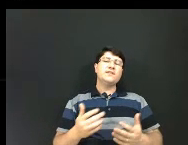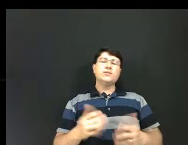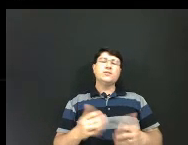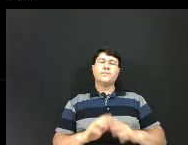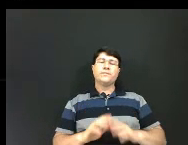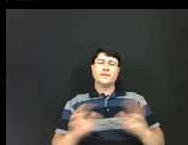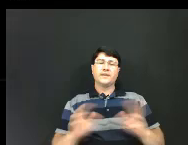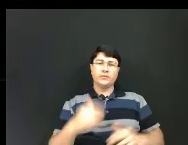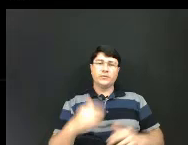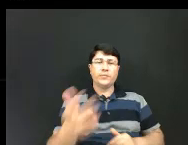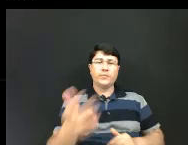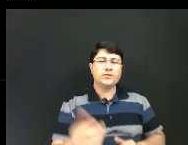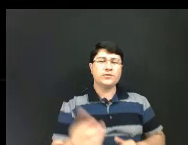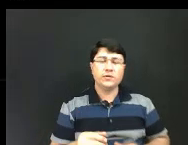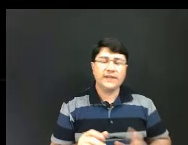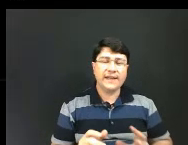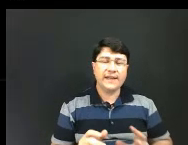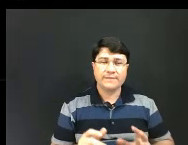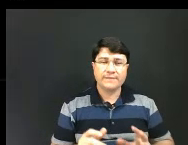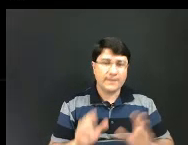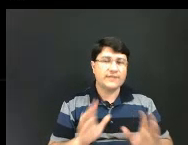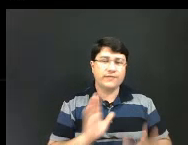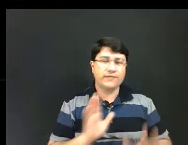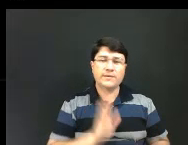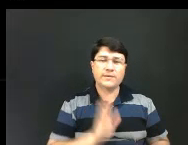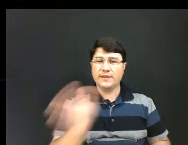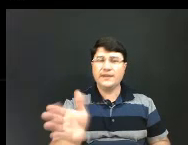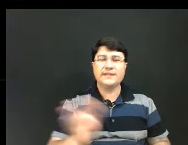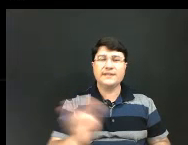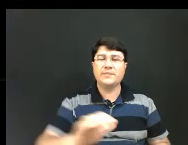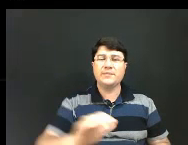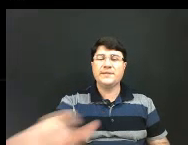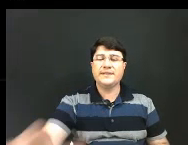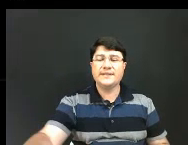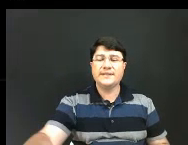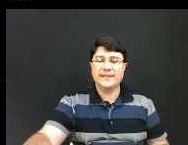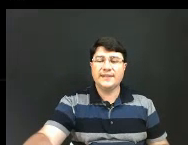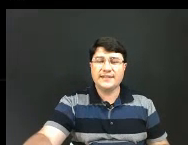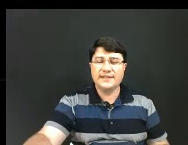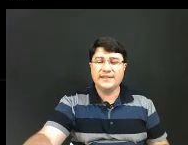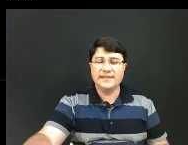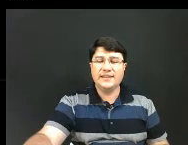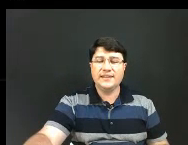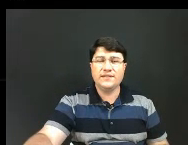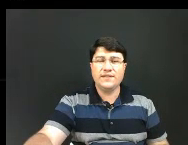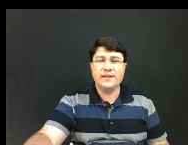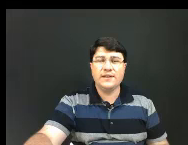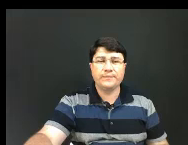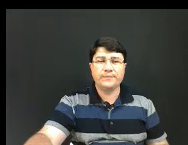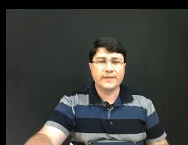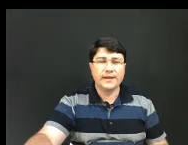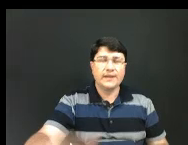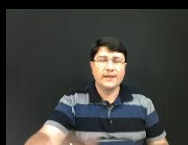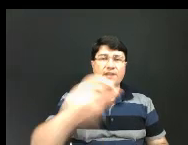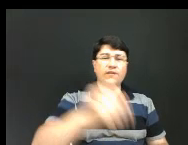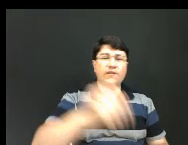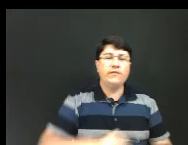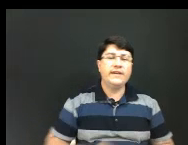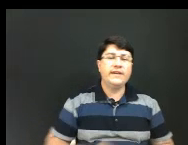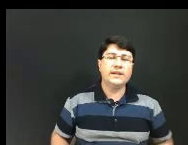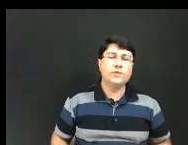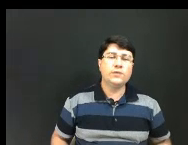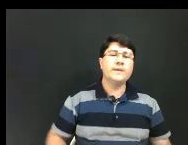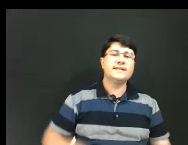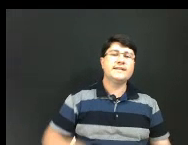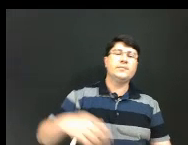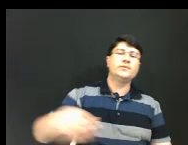ser indefinido, eu posso não contar, mas o verbo ir sempre precisa desse início e fim. Vamos